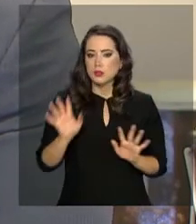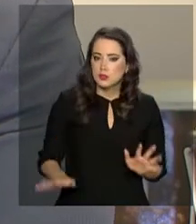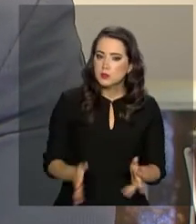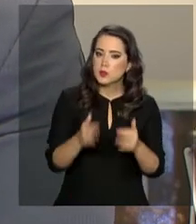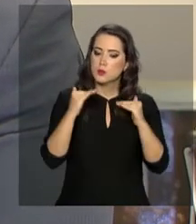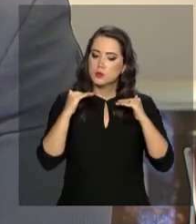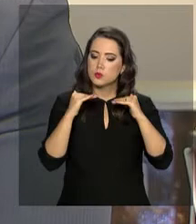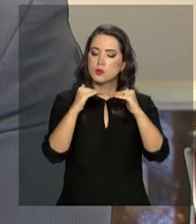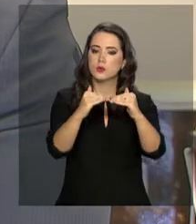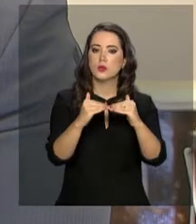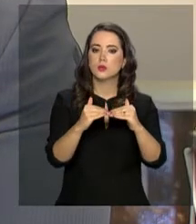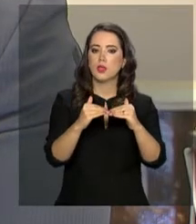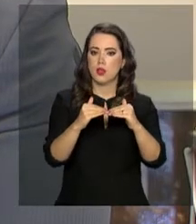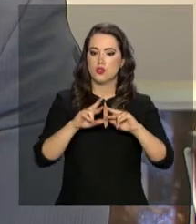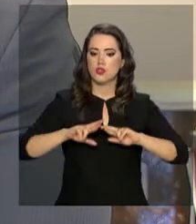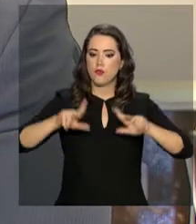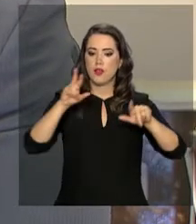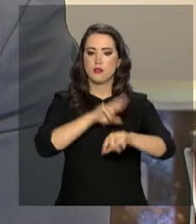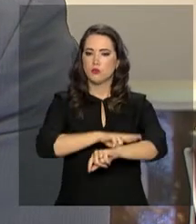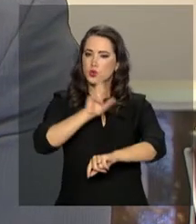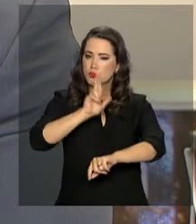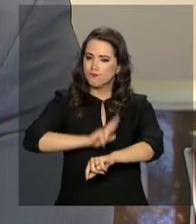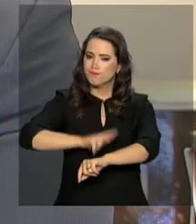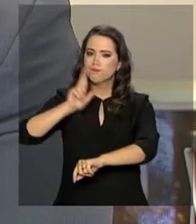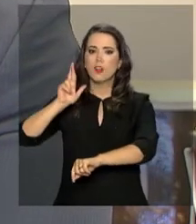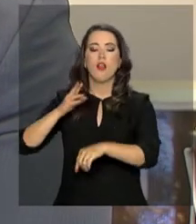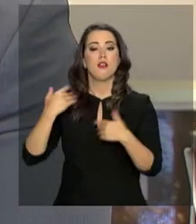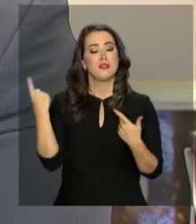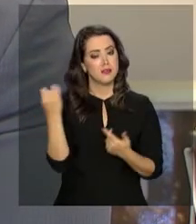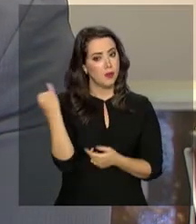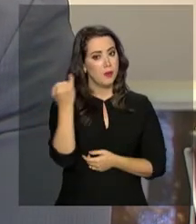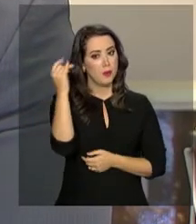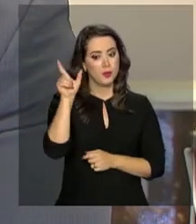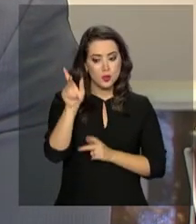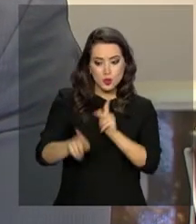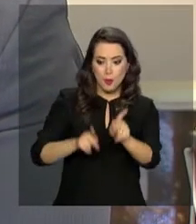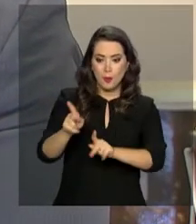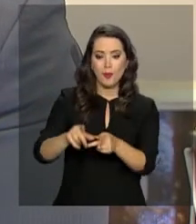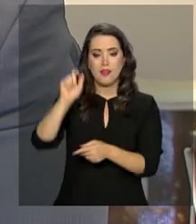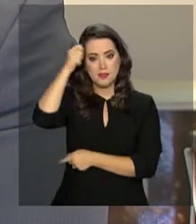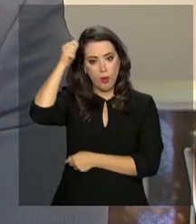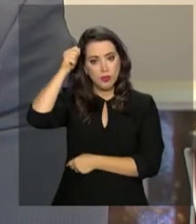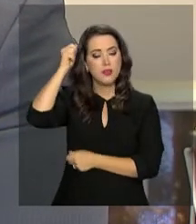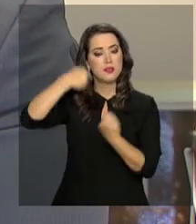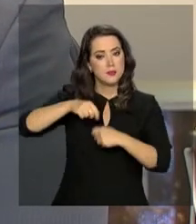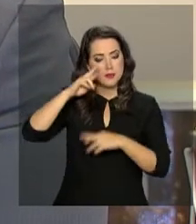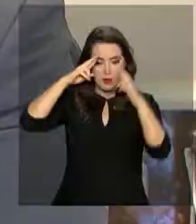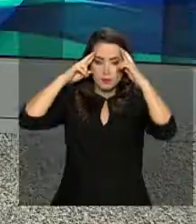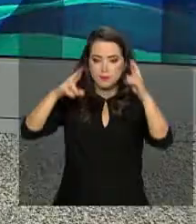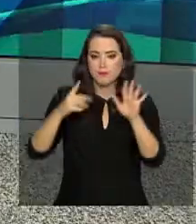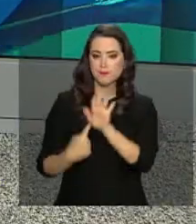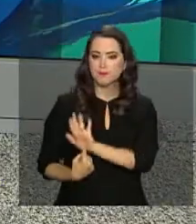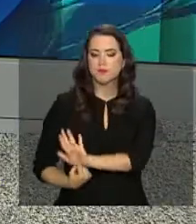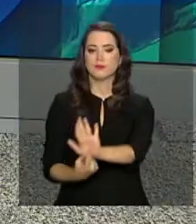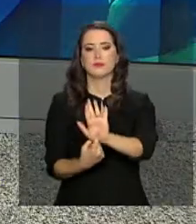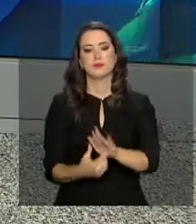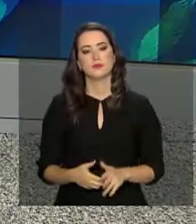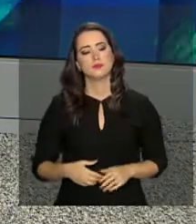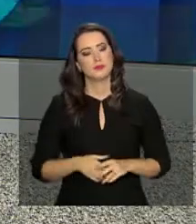da igualdade racial por isso a importância de que esse povo ele seja respeitado e invisível